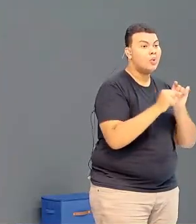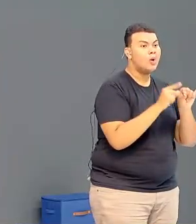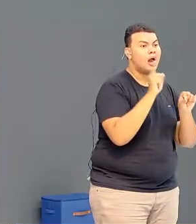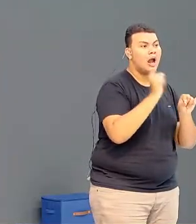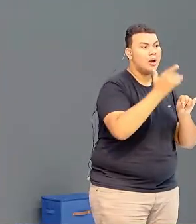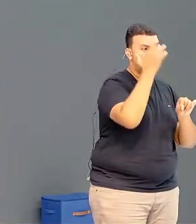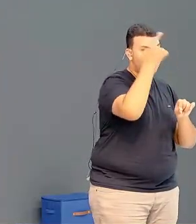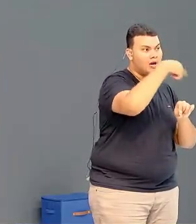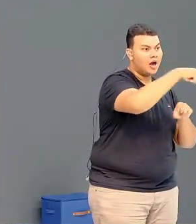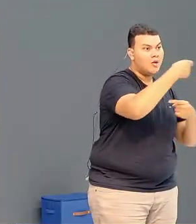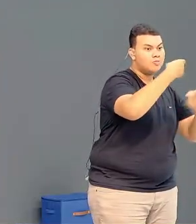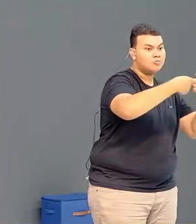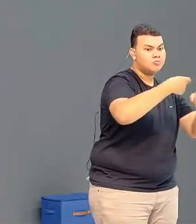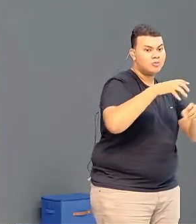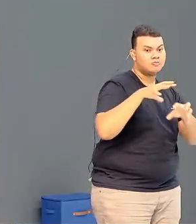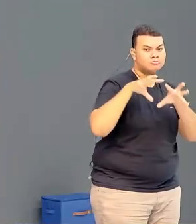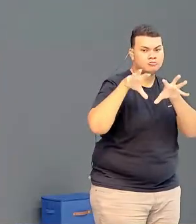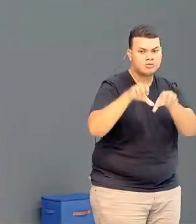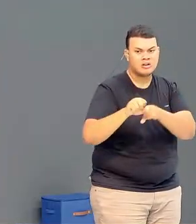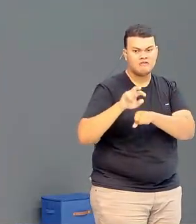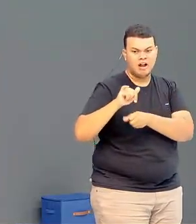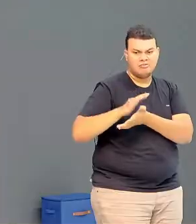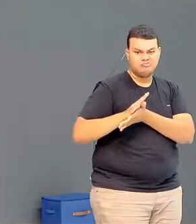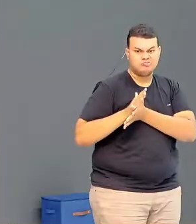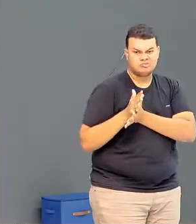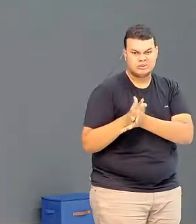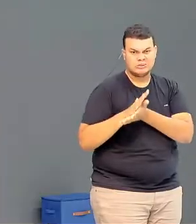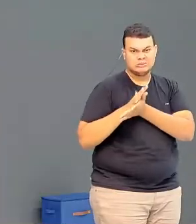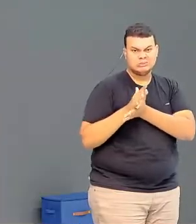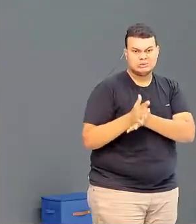para capturá-lo, e ele seria torturado e tal.